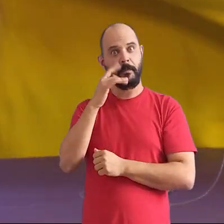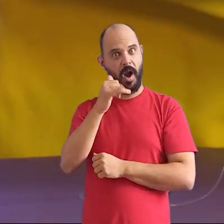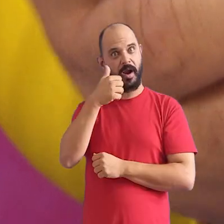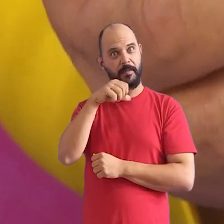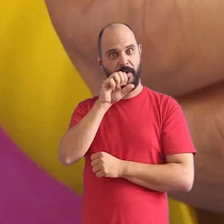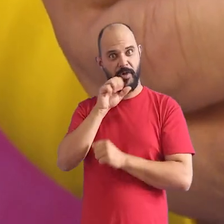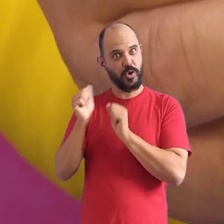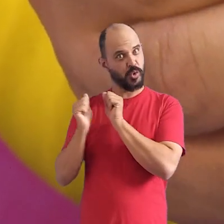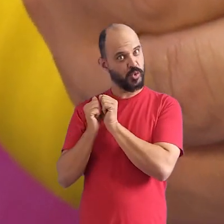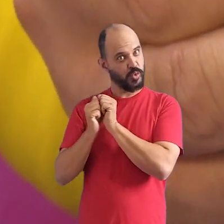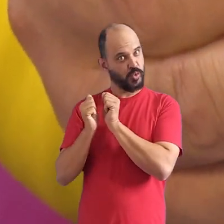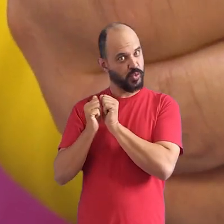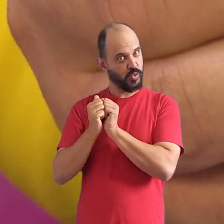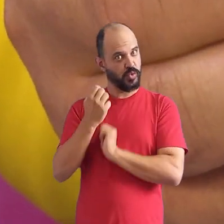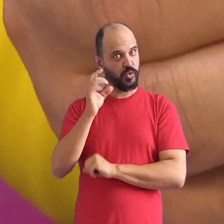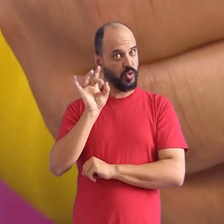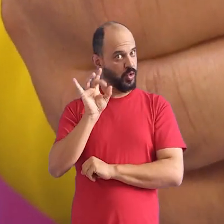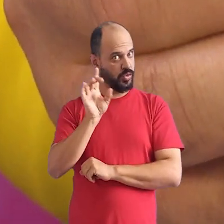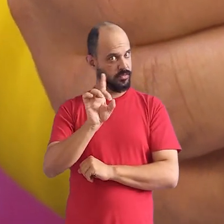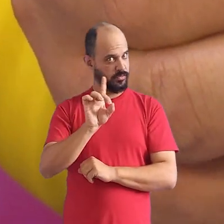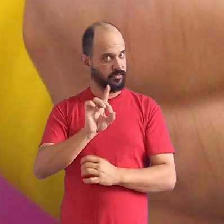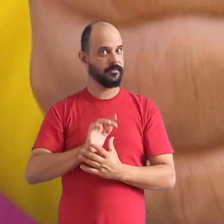papai.